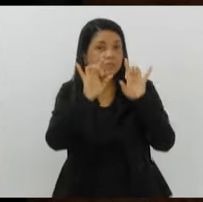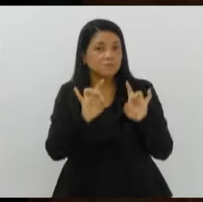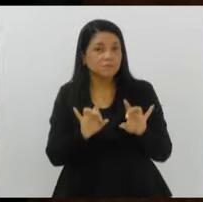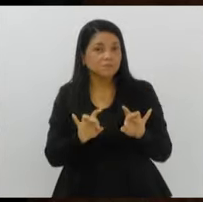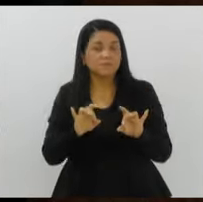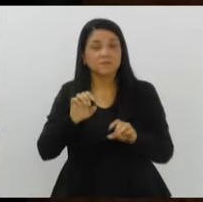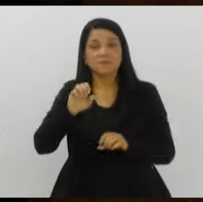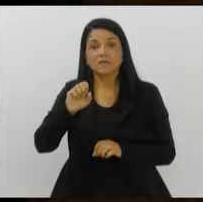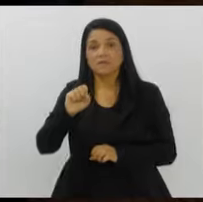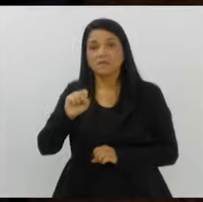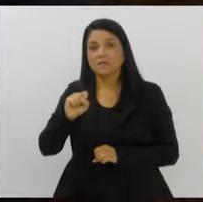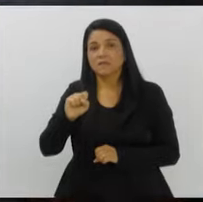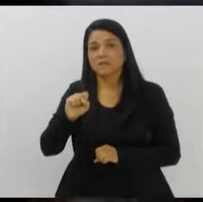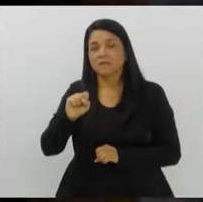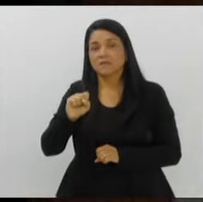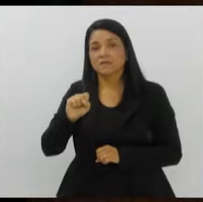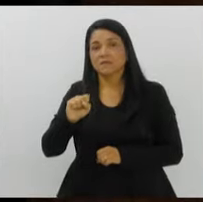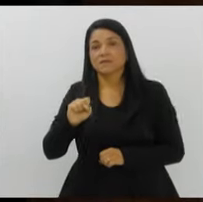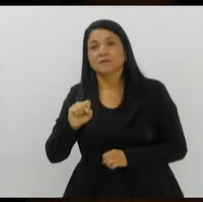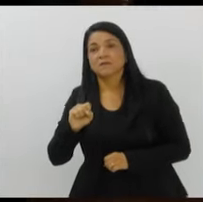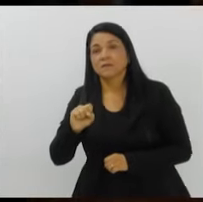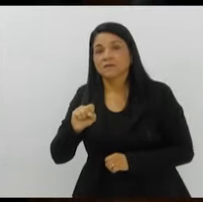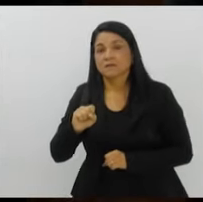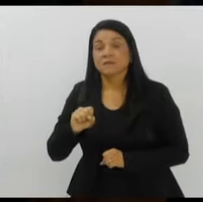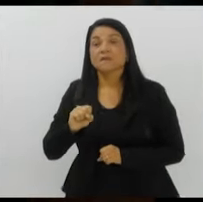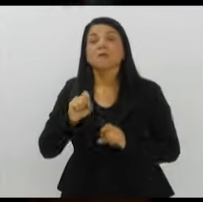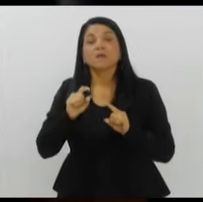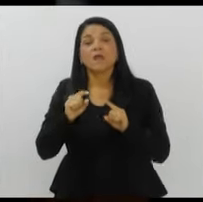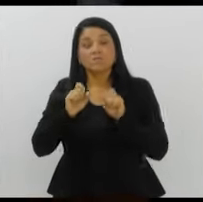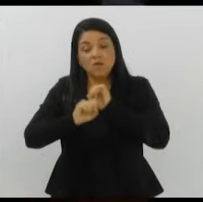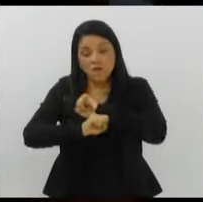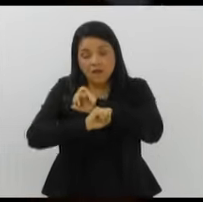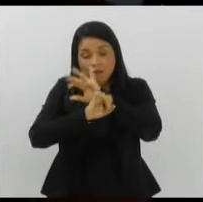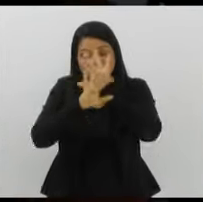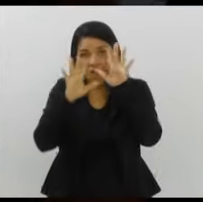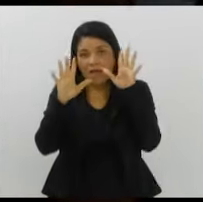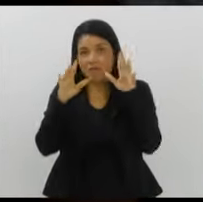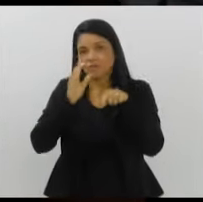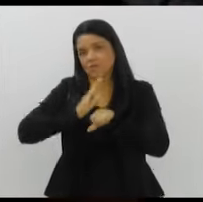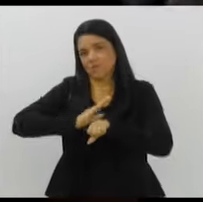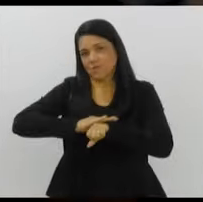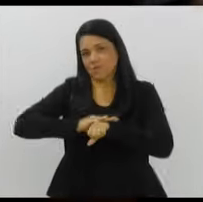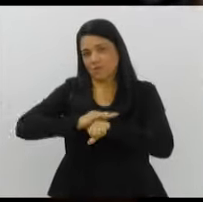excepcionalidade. Pois bem, eu quero deixar claro neste momento,